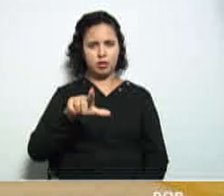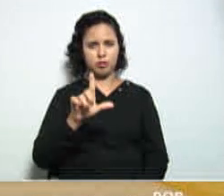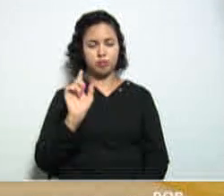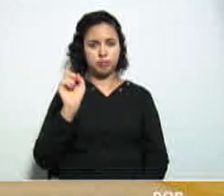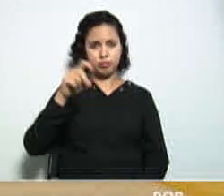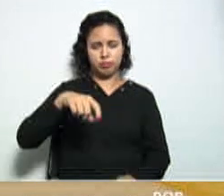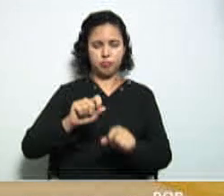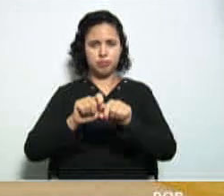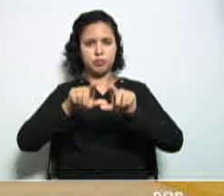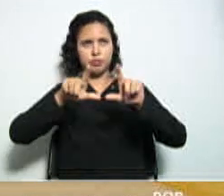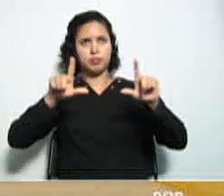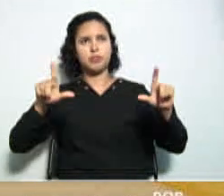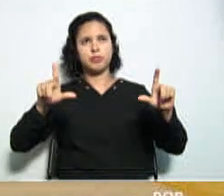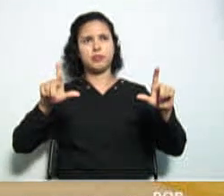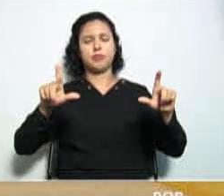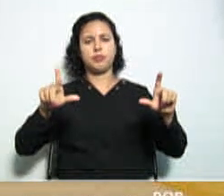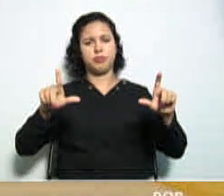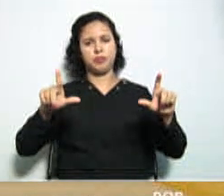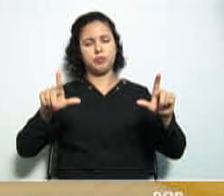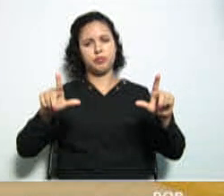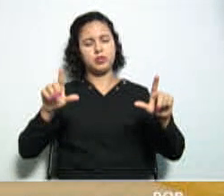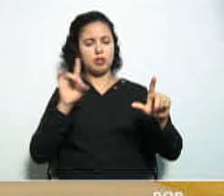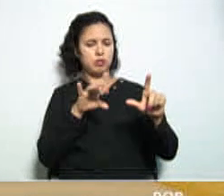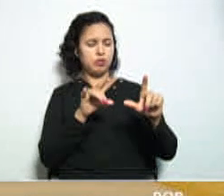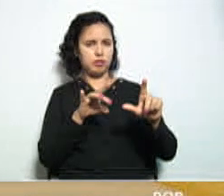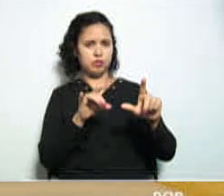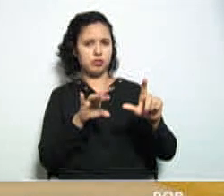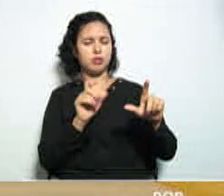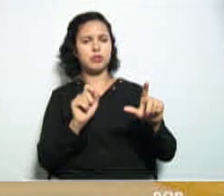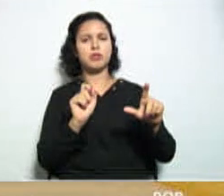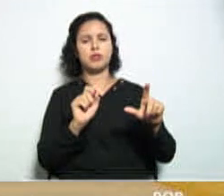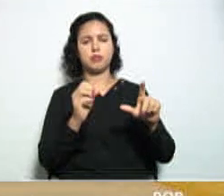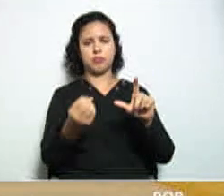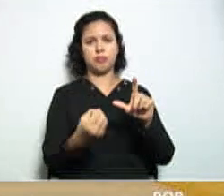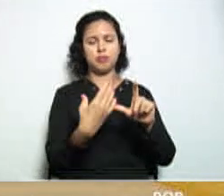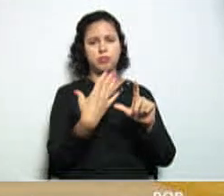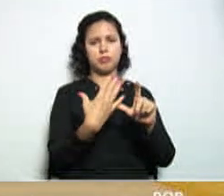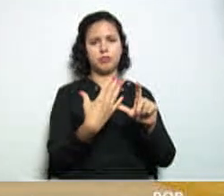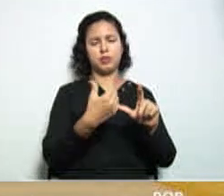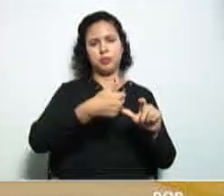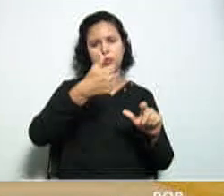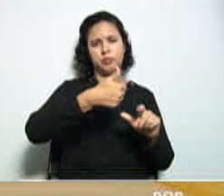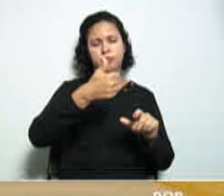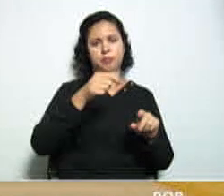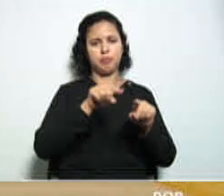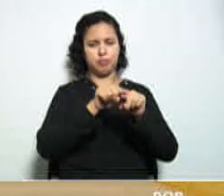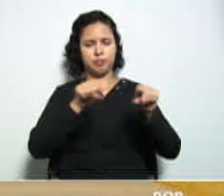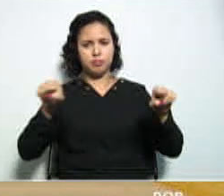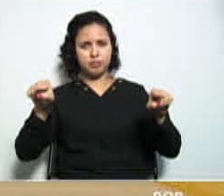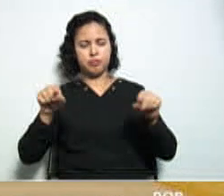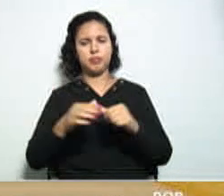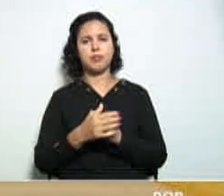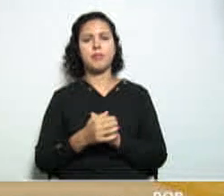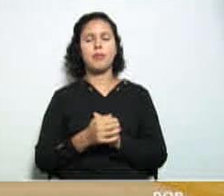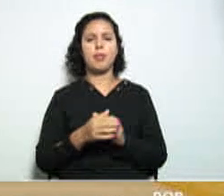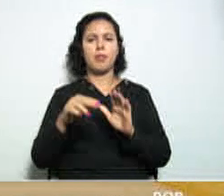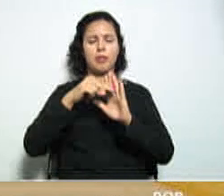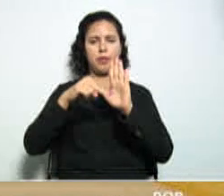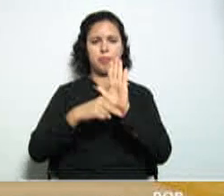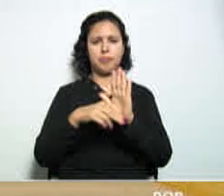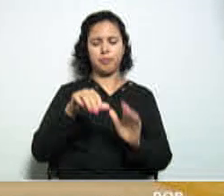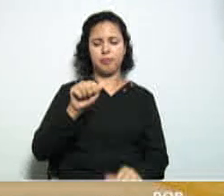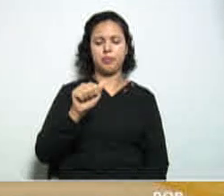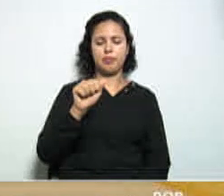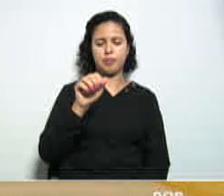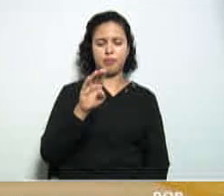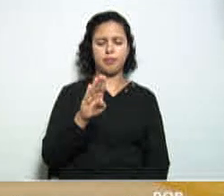abrir o menu e o Microsoft Word já traz a opção de primeira linha. A norma da ABNT é recuo